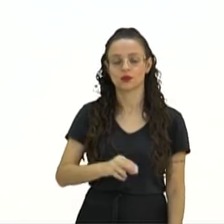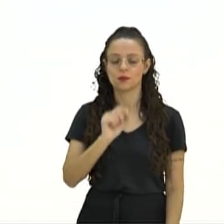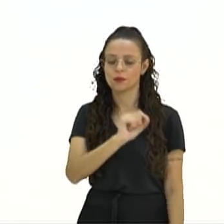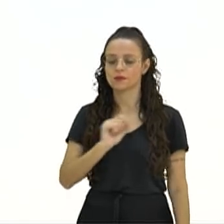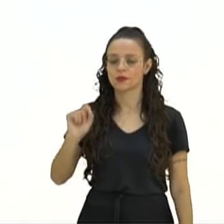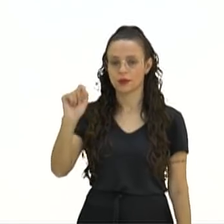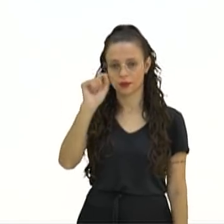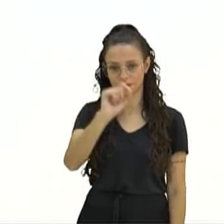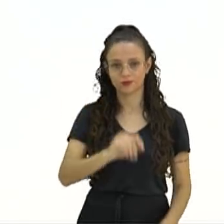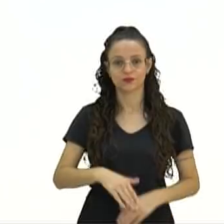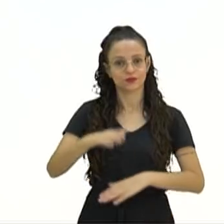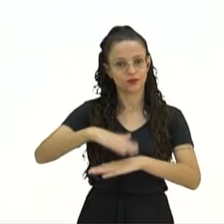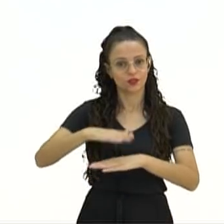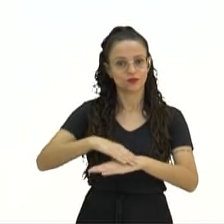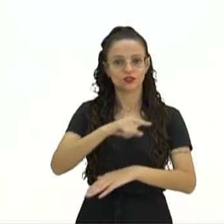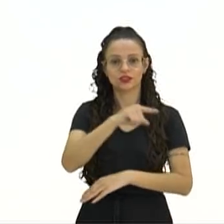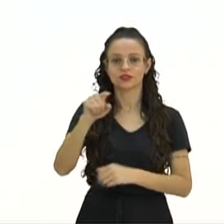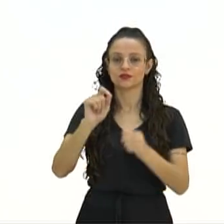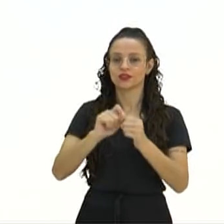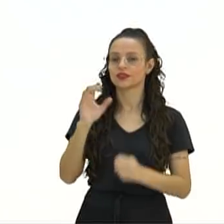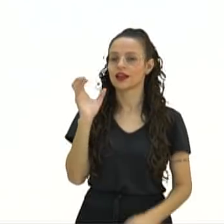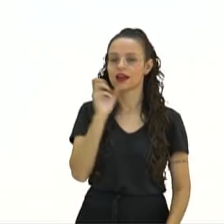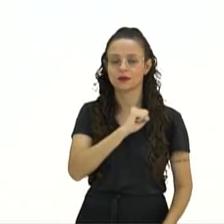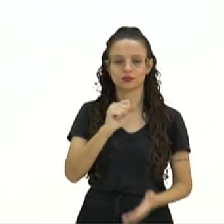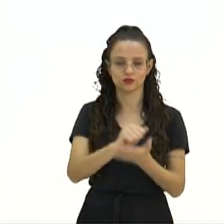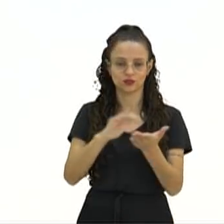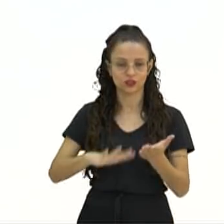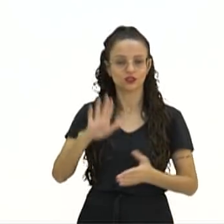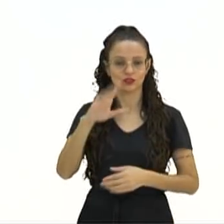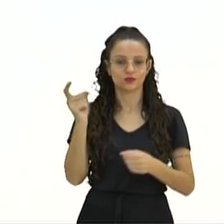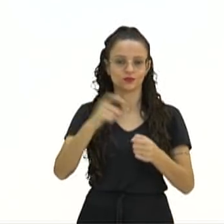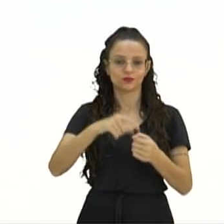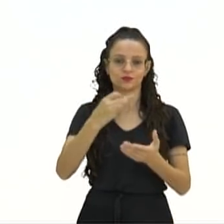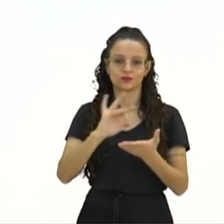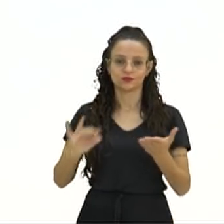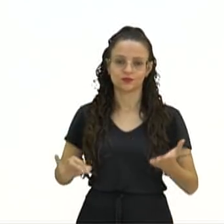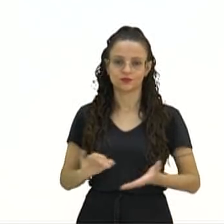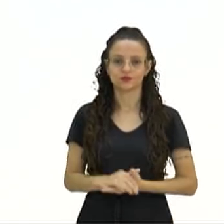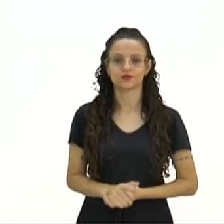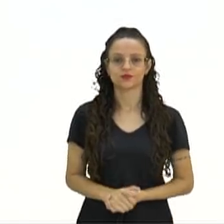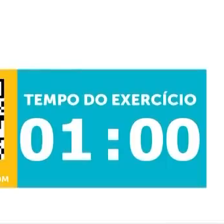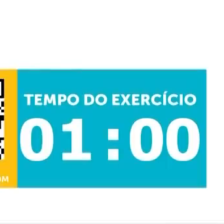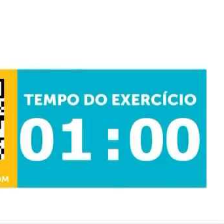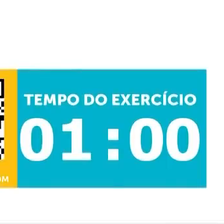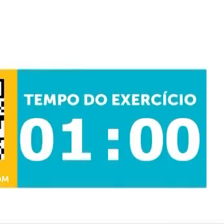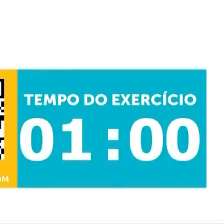que eu marquei ali. Façam rapidamente essa atividade, a gente já volta para corrigir junto.